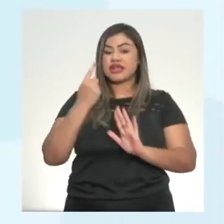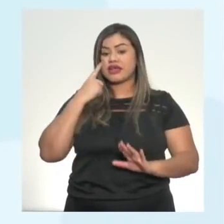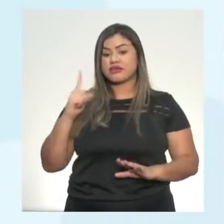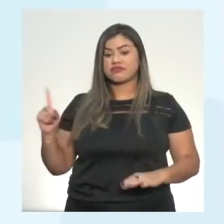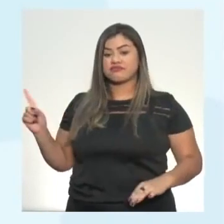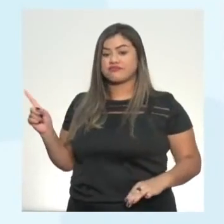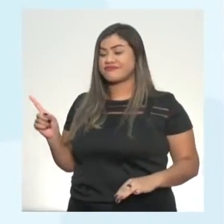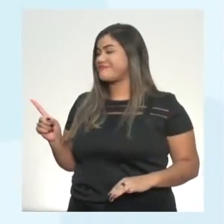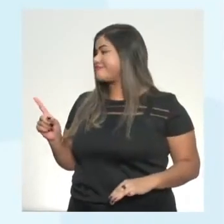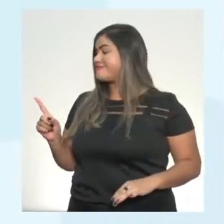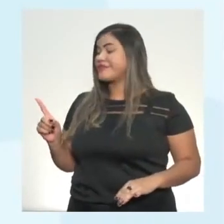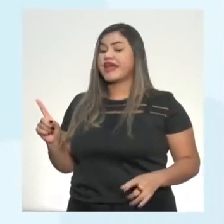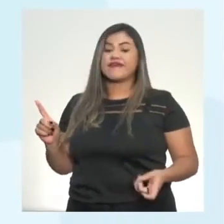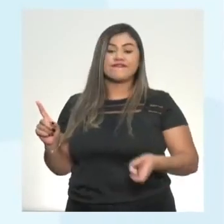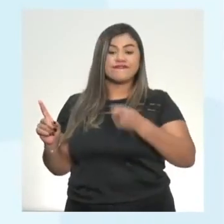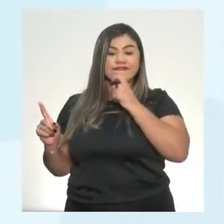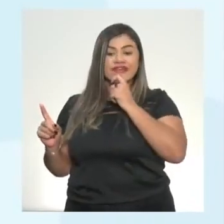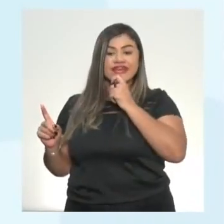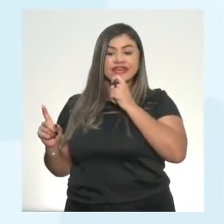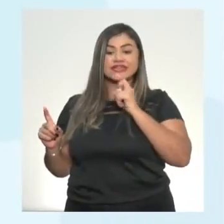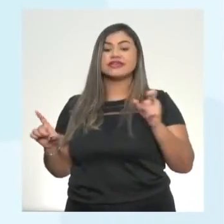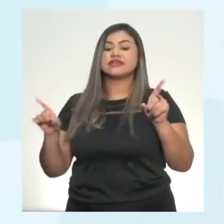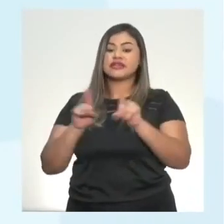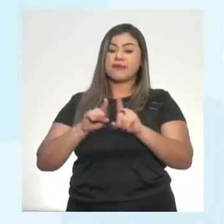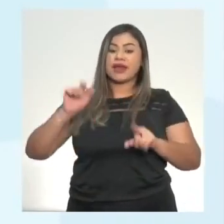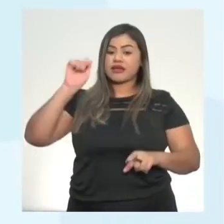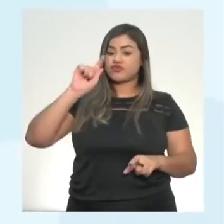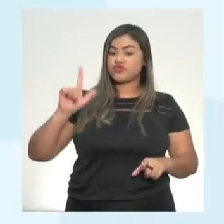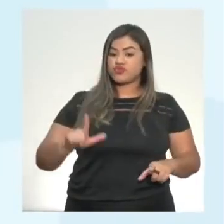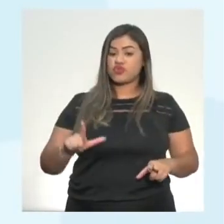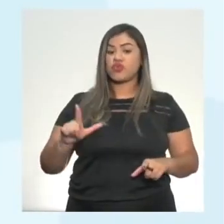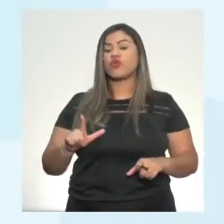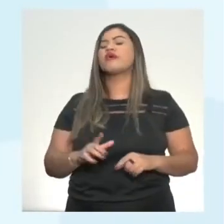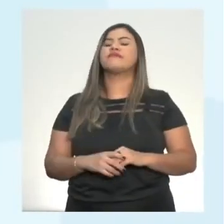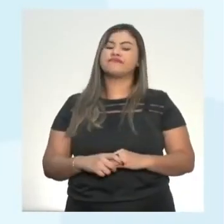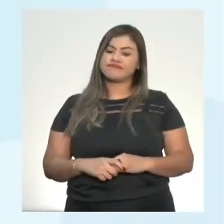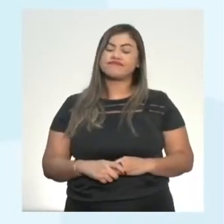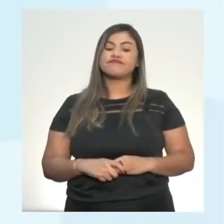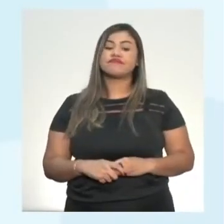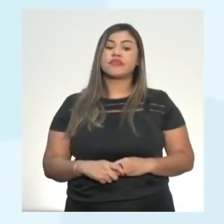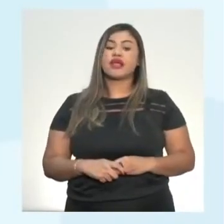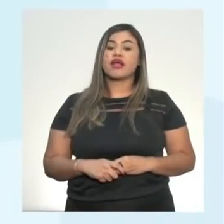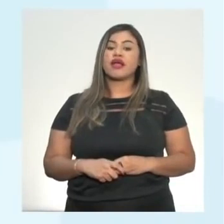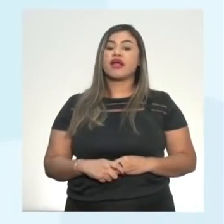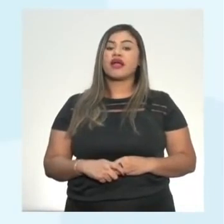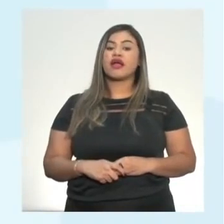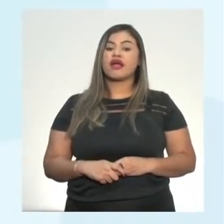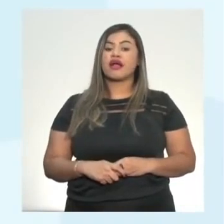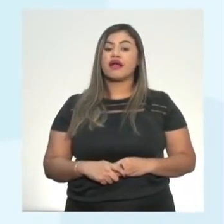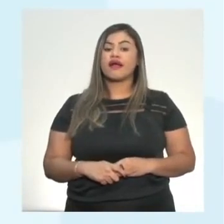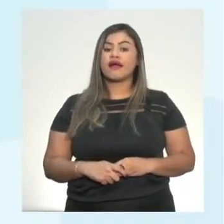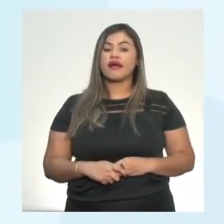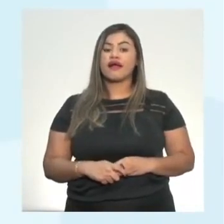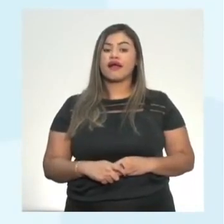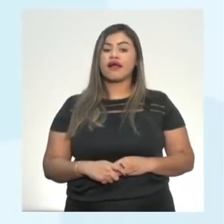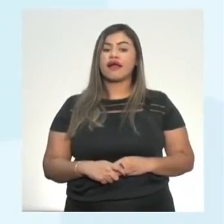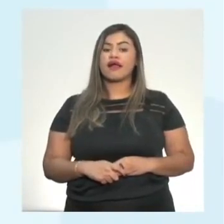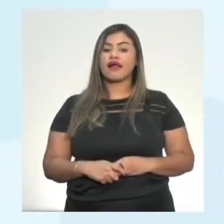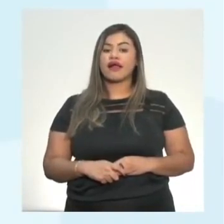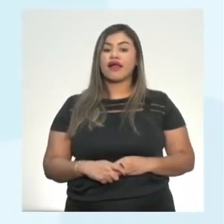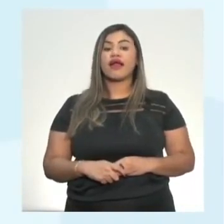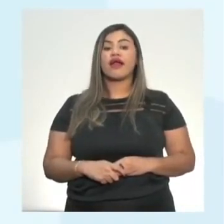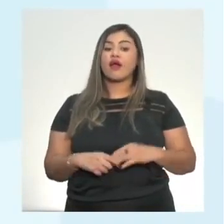embaixo, a figura verde, que é a figura maior, e a figura azul, que é a figura menor, na